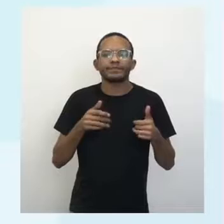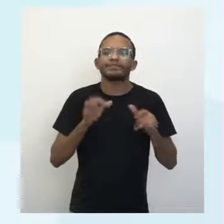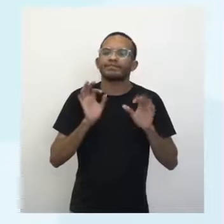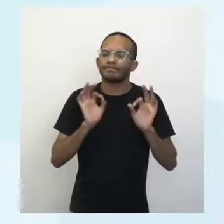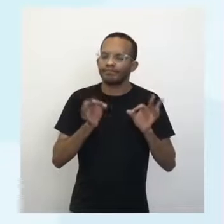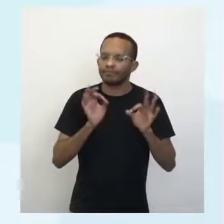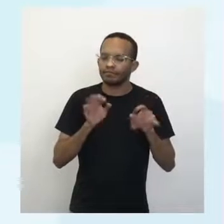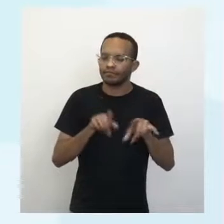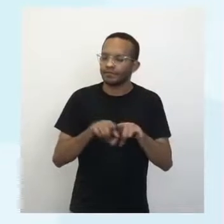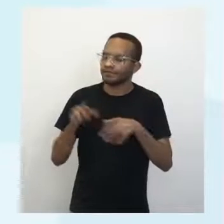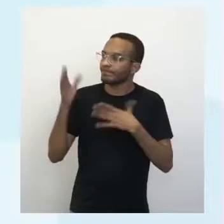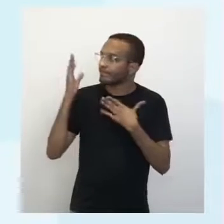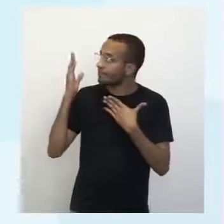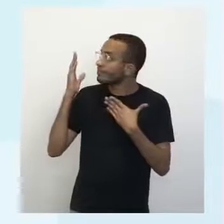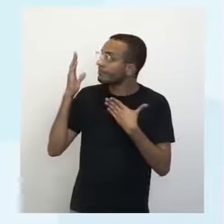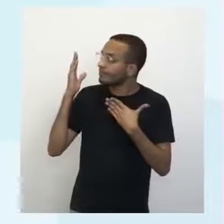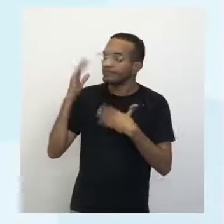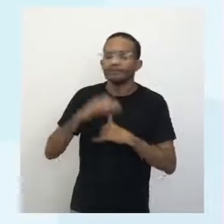Aí.